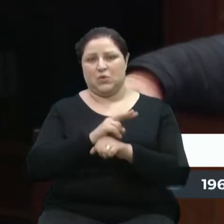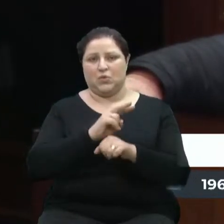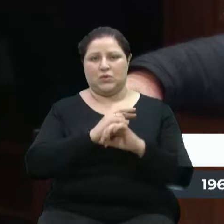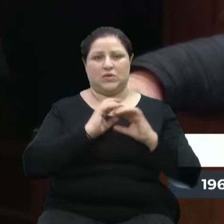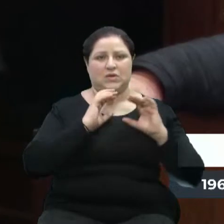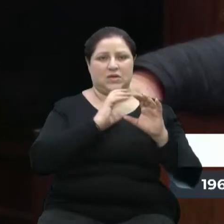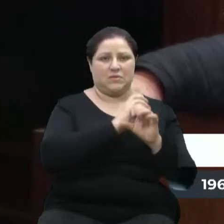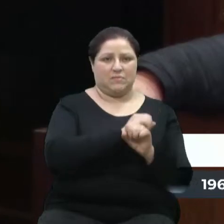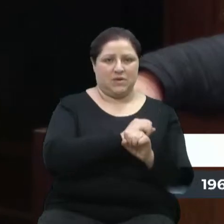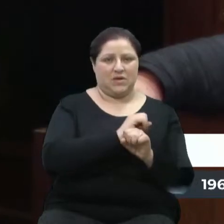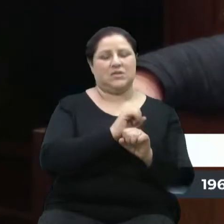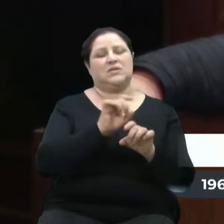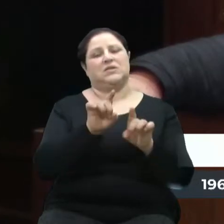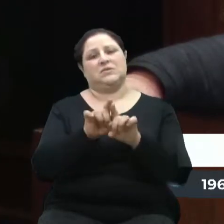né?